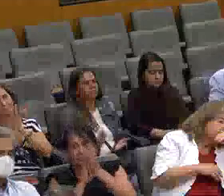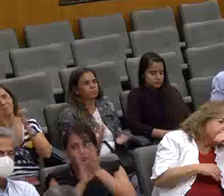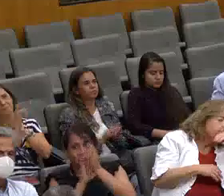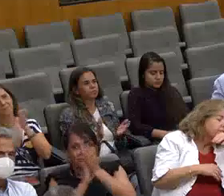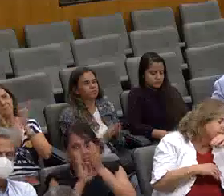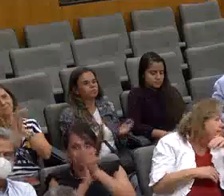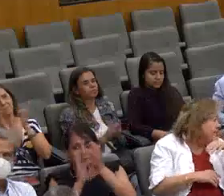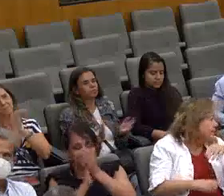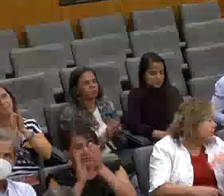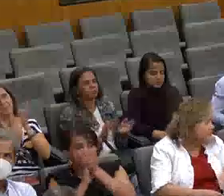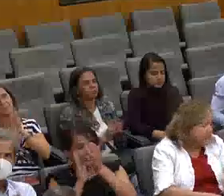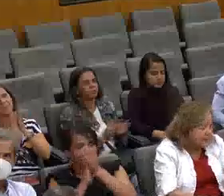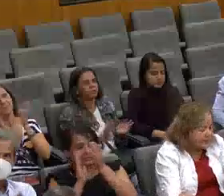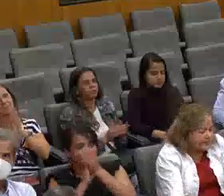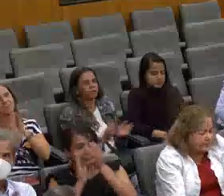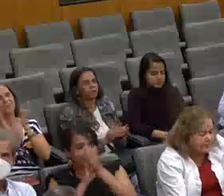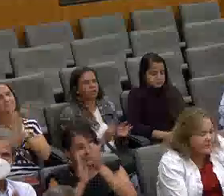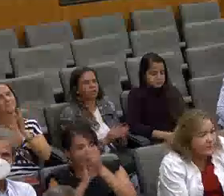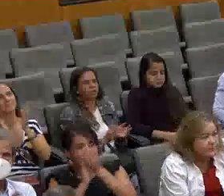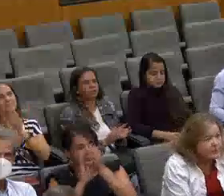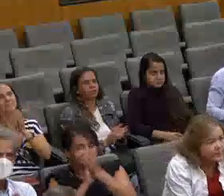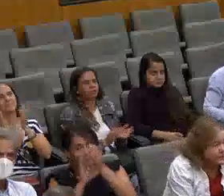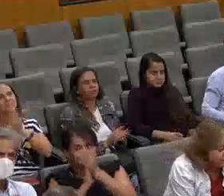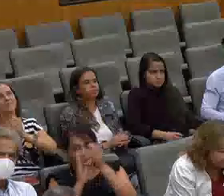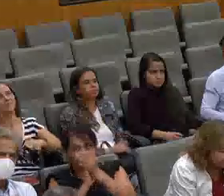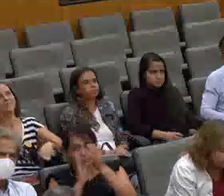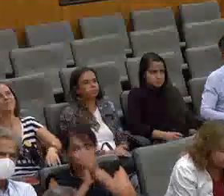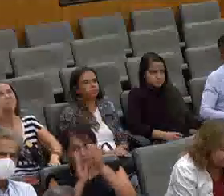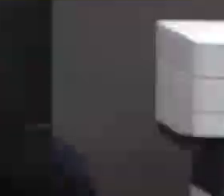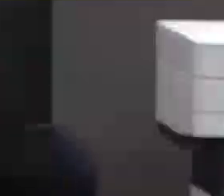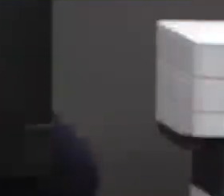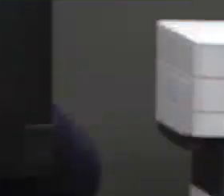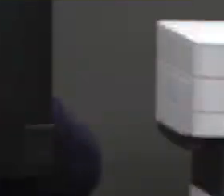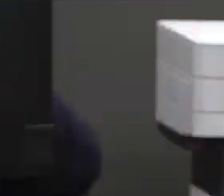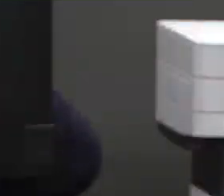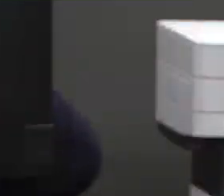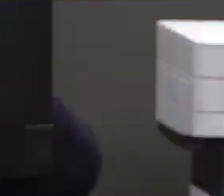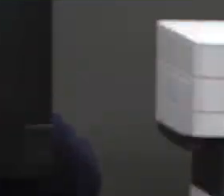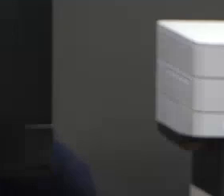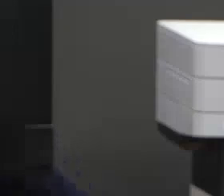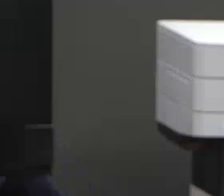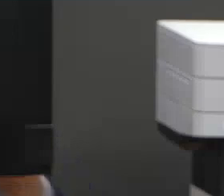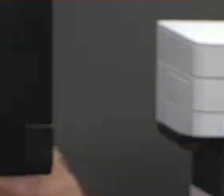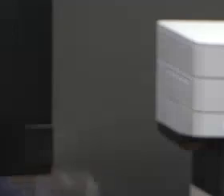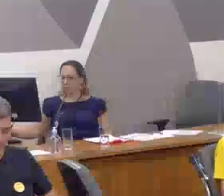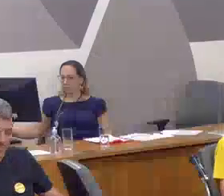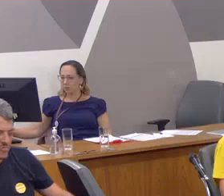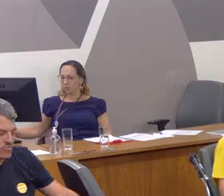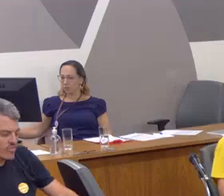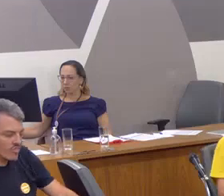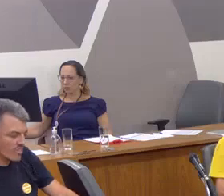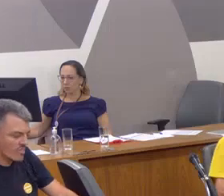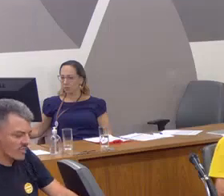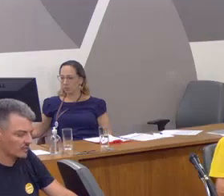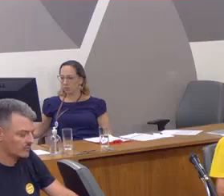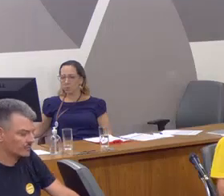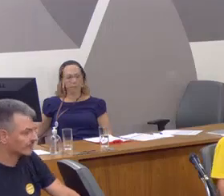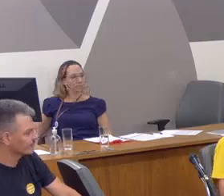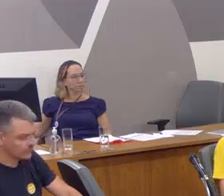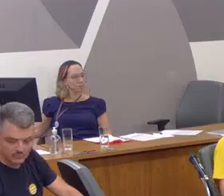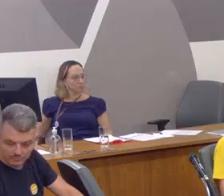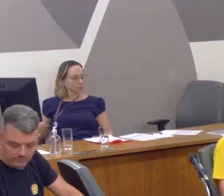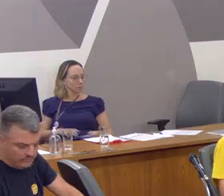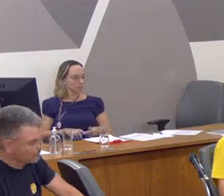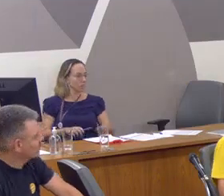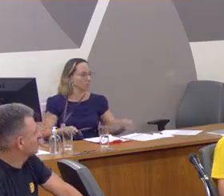Helena Soares quadros que é delegada da divisão de defesas consumidor Dr Bruno só um minutinho